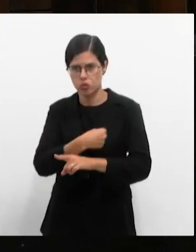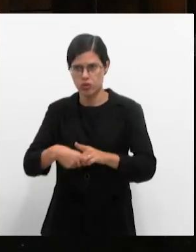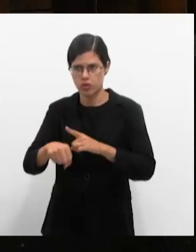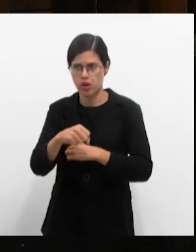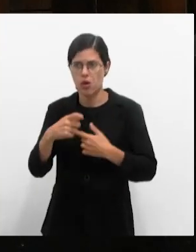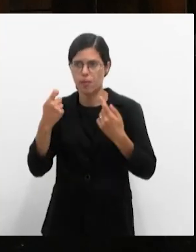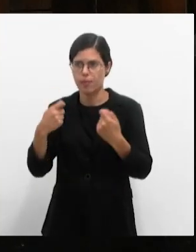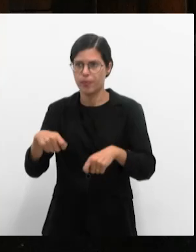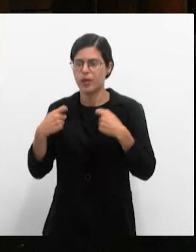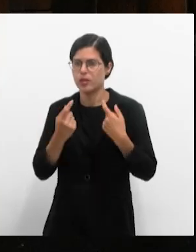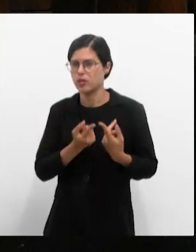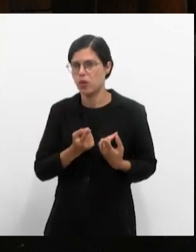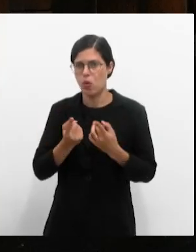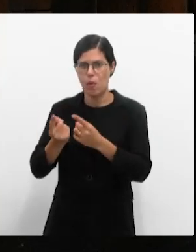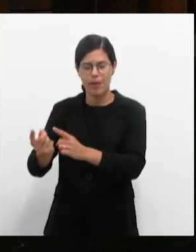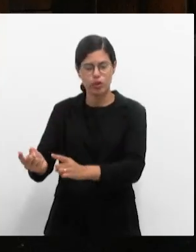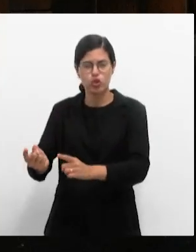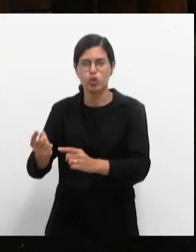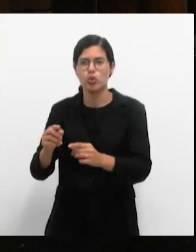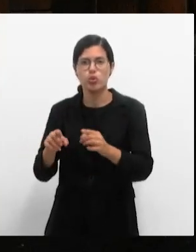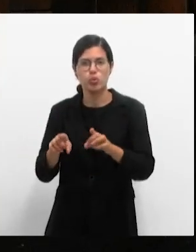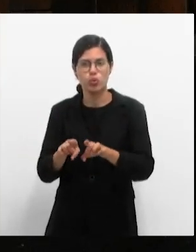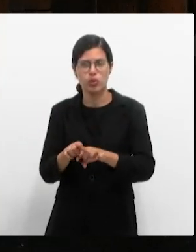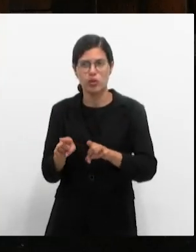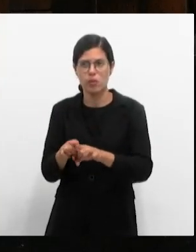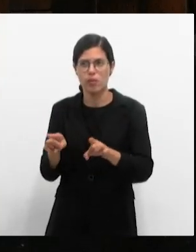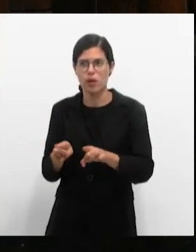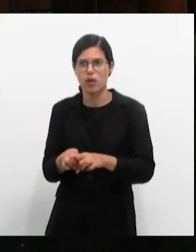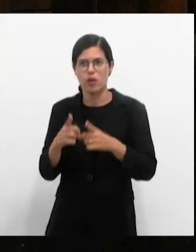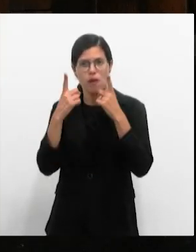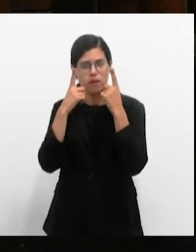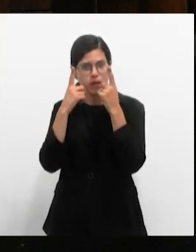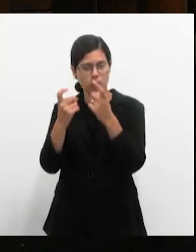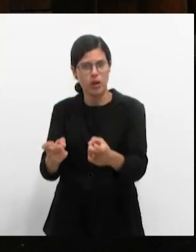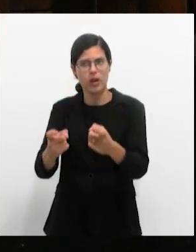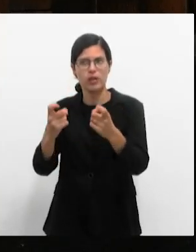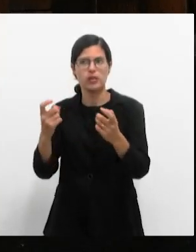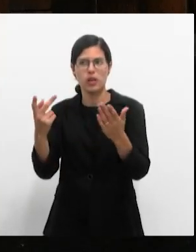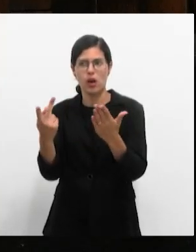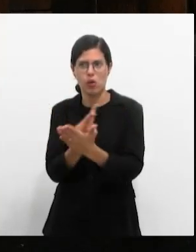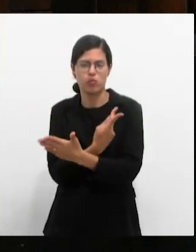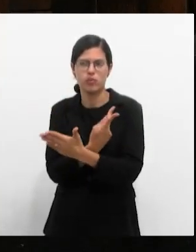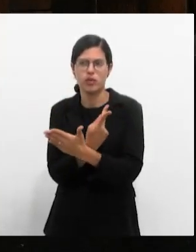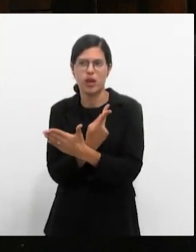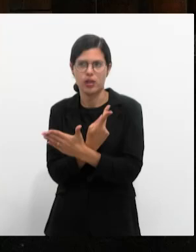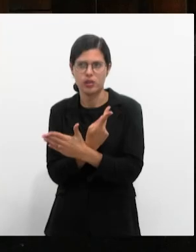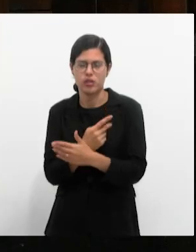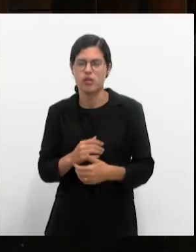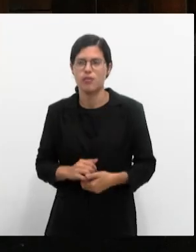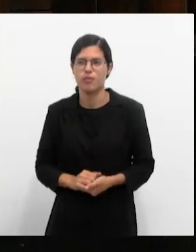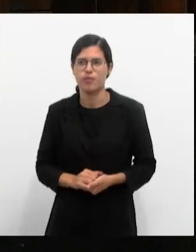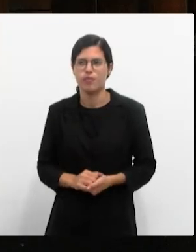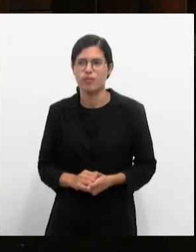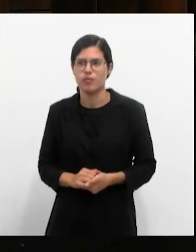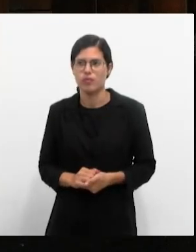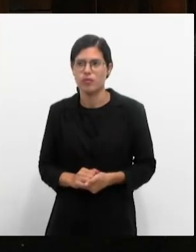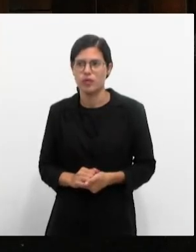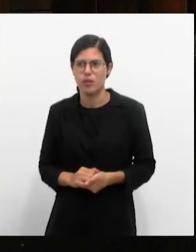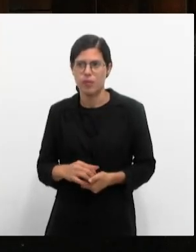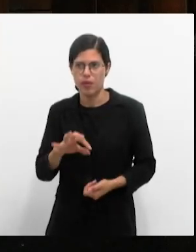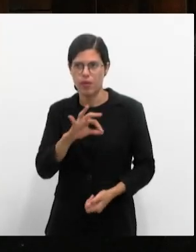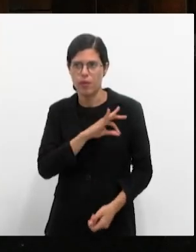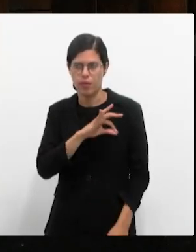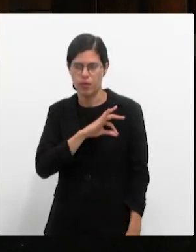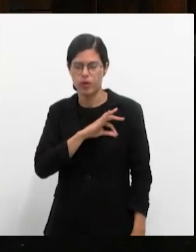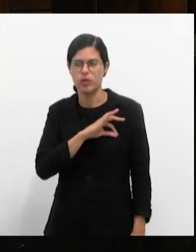é necessário ser combatido diante da violência de Estado, da violência pelos corpos armados, pelo